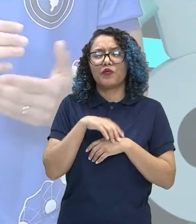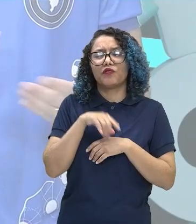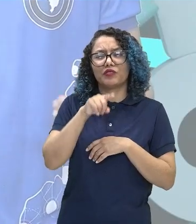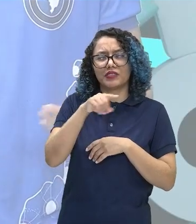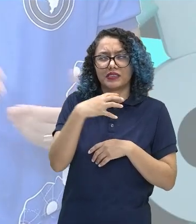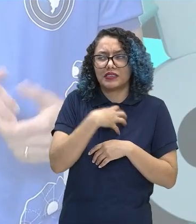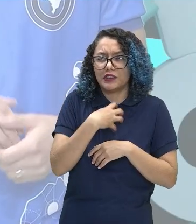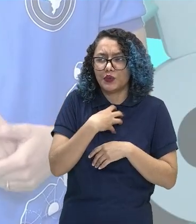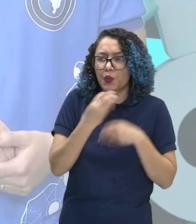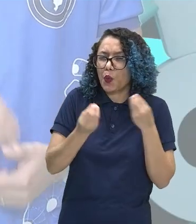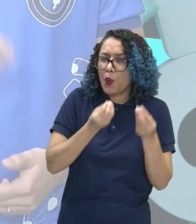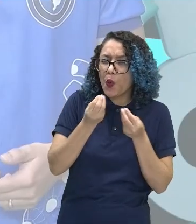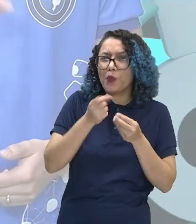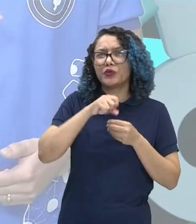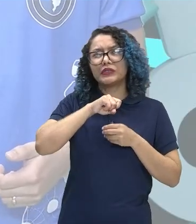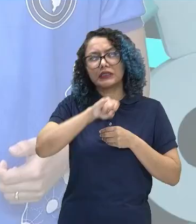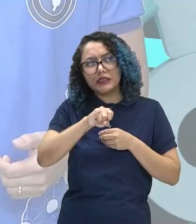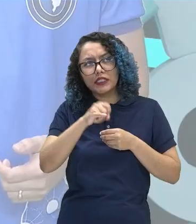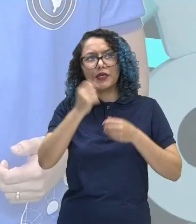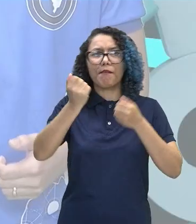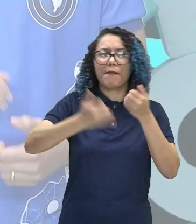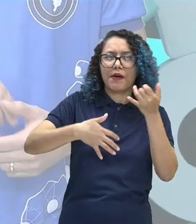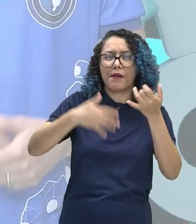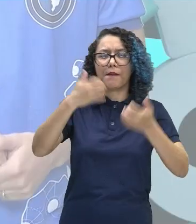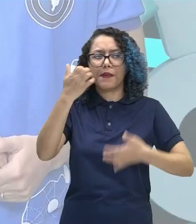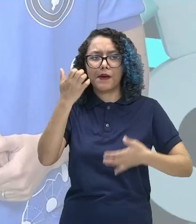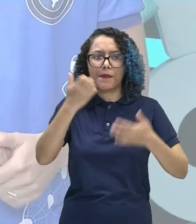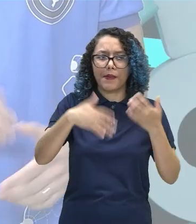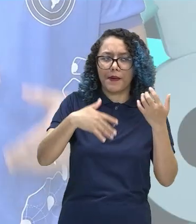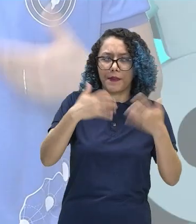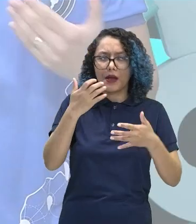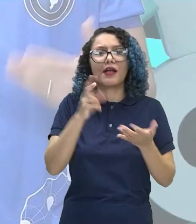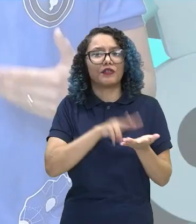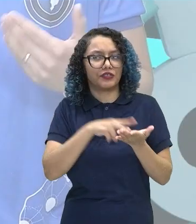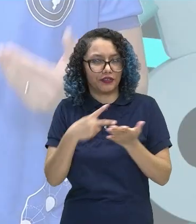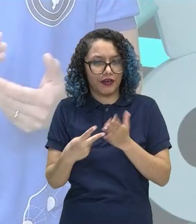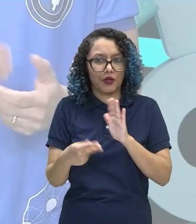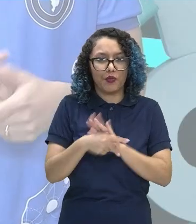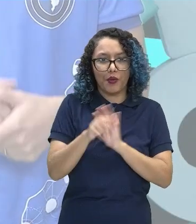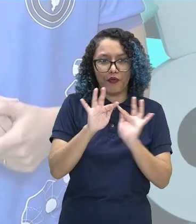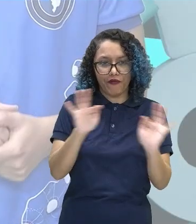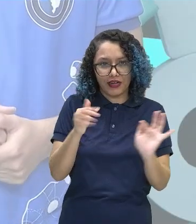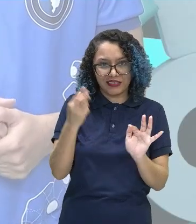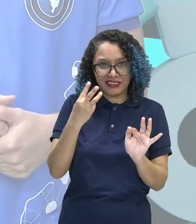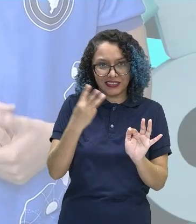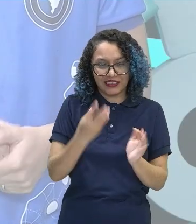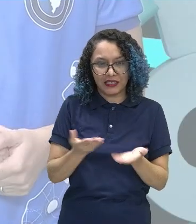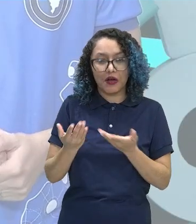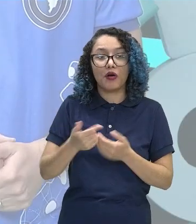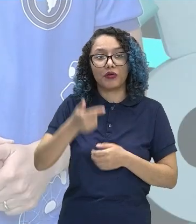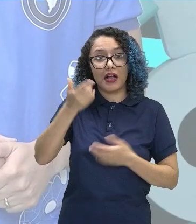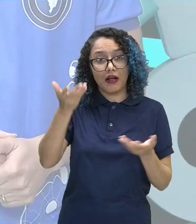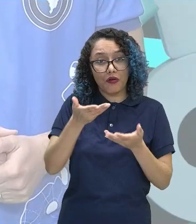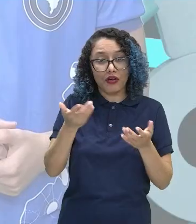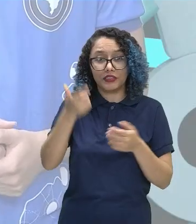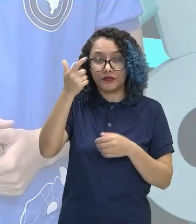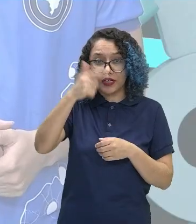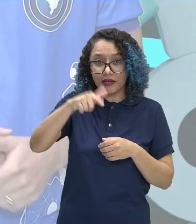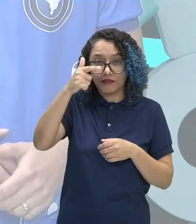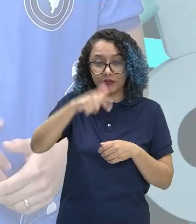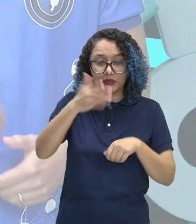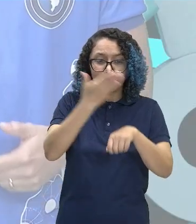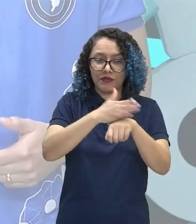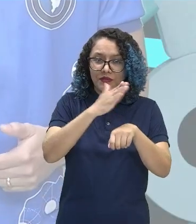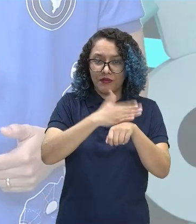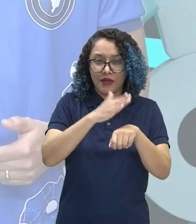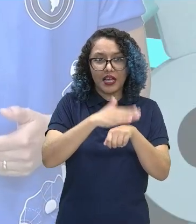se? É isso que significa how would you feel if? Então, ó, repete comigo para você praticar essas expressões. Repeat after